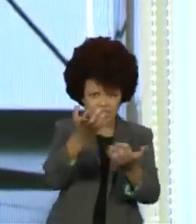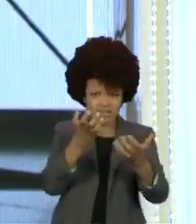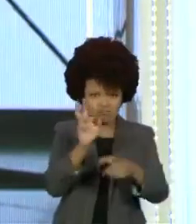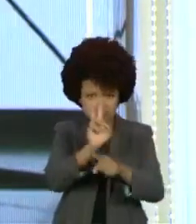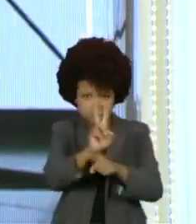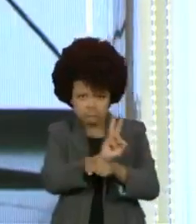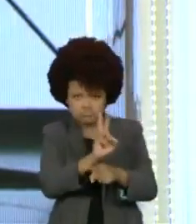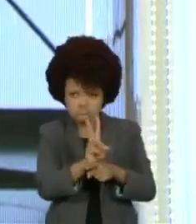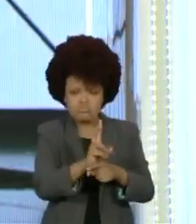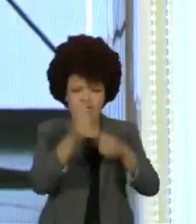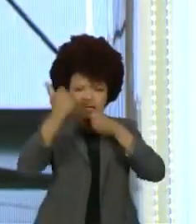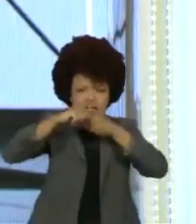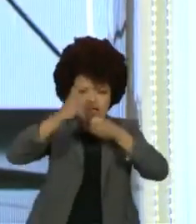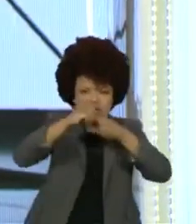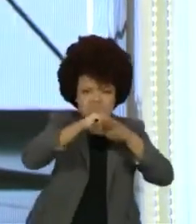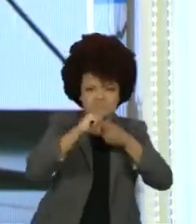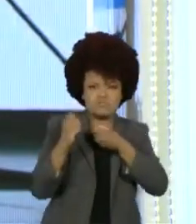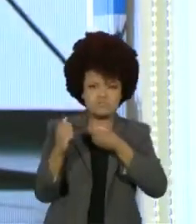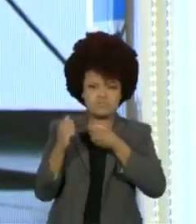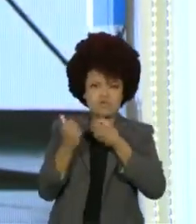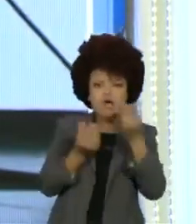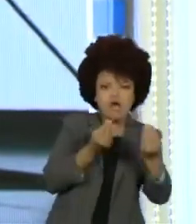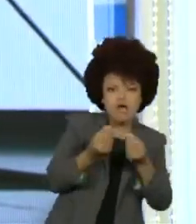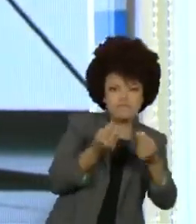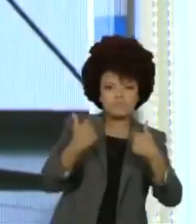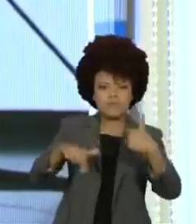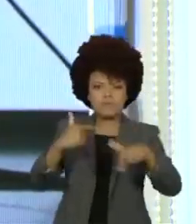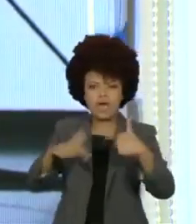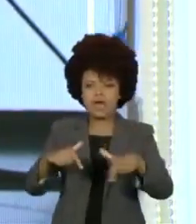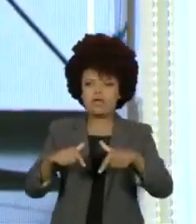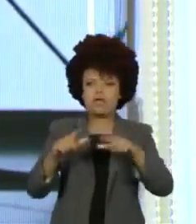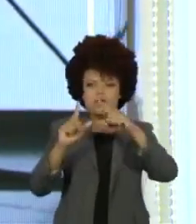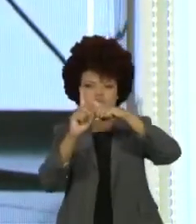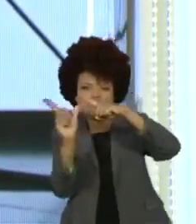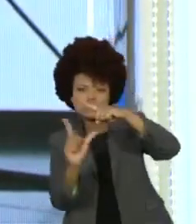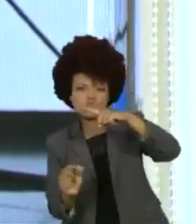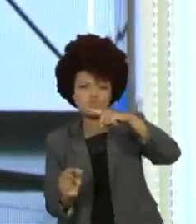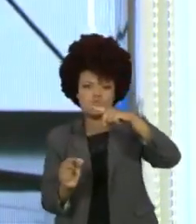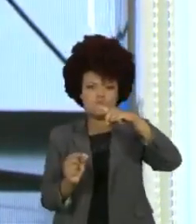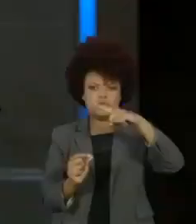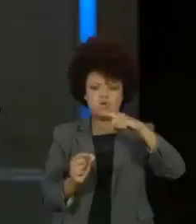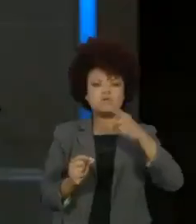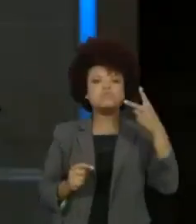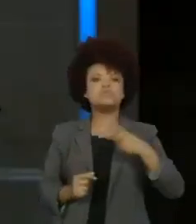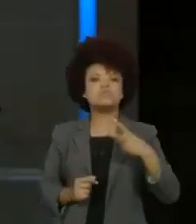se você for ver eu estava o Mercosul da qual sou vice-presidente pelo Brasil